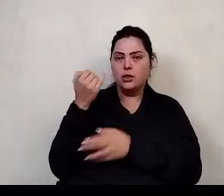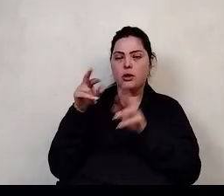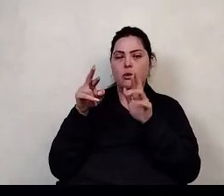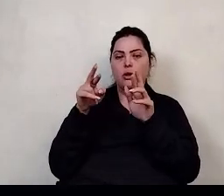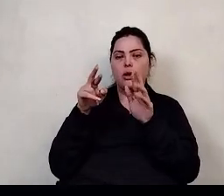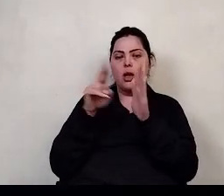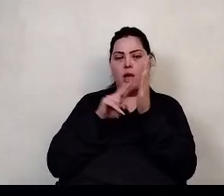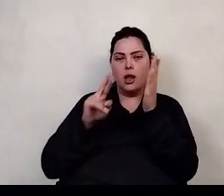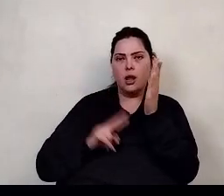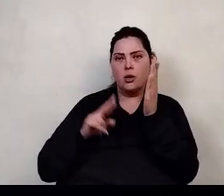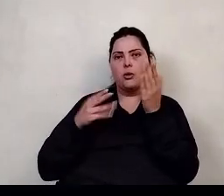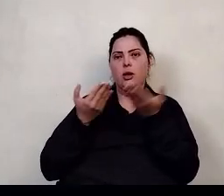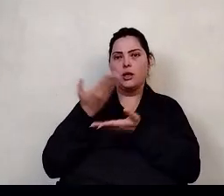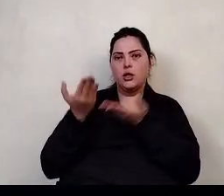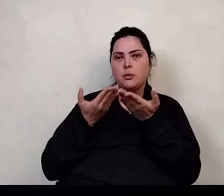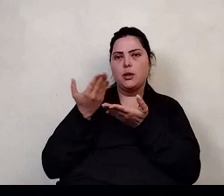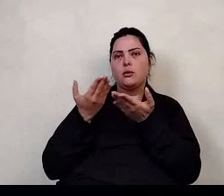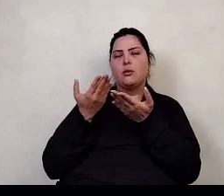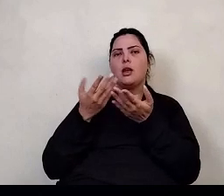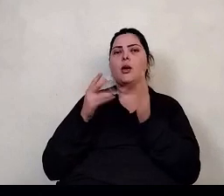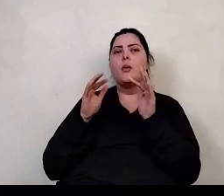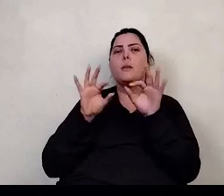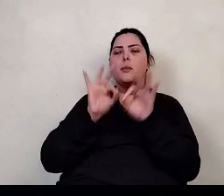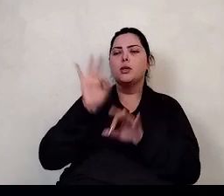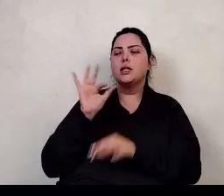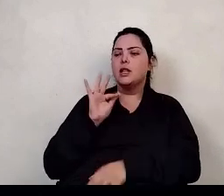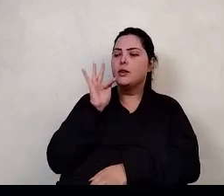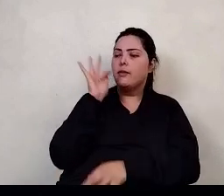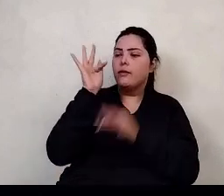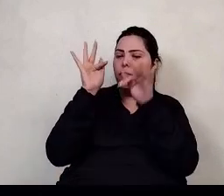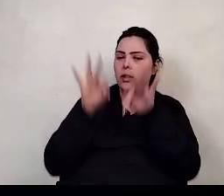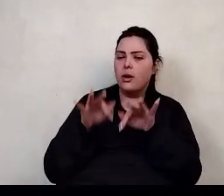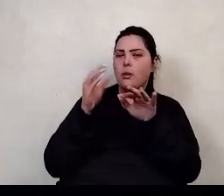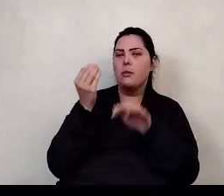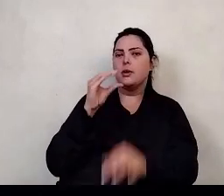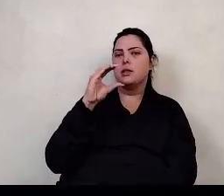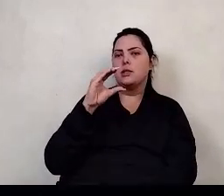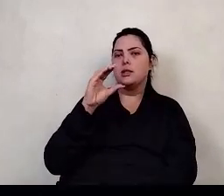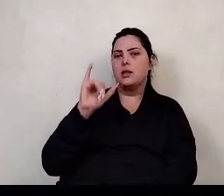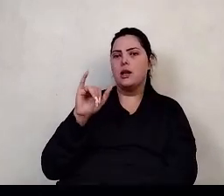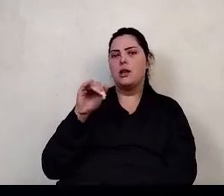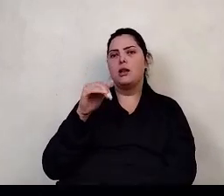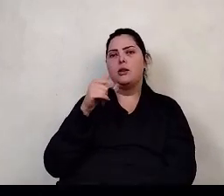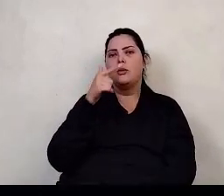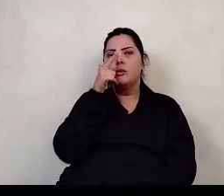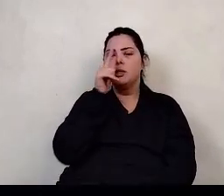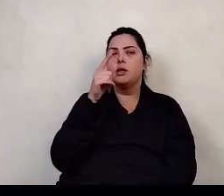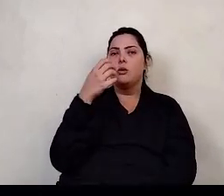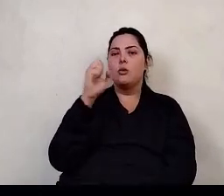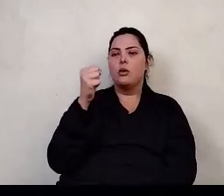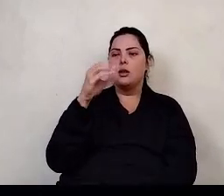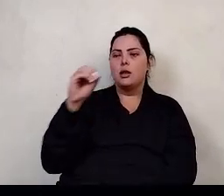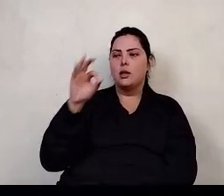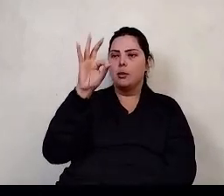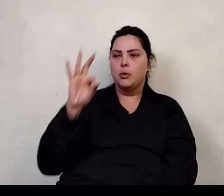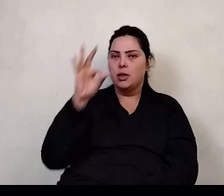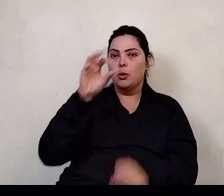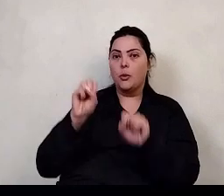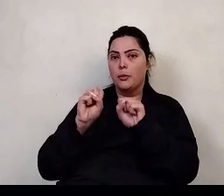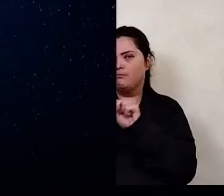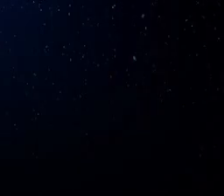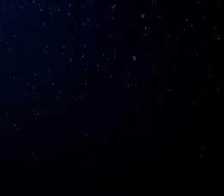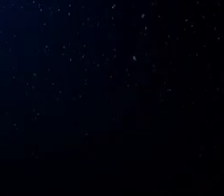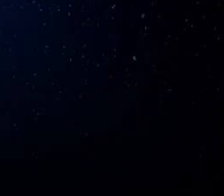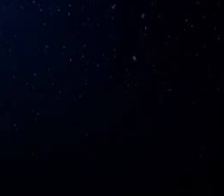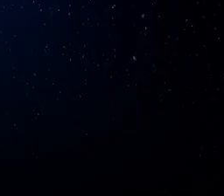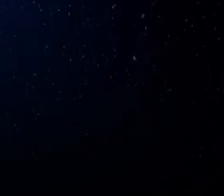assim, a cobertura já era um percentual final. E a gente vai lá e bota no CI. Se não chegar a 80% de cobertura, quebra o teste. Mas o relatório de cobertura, ele é